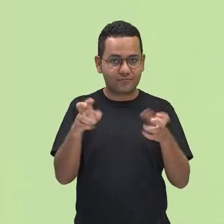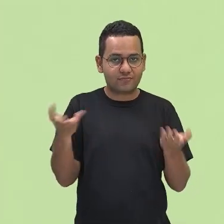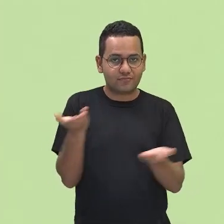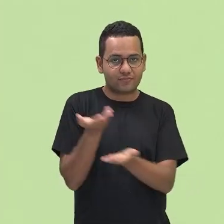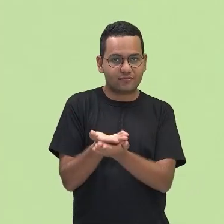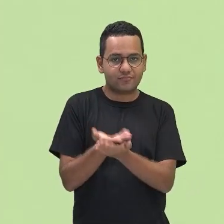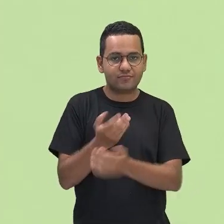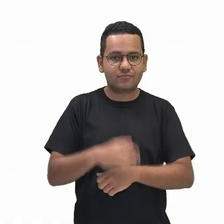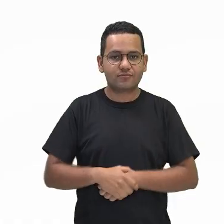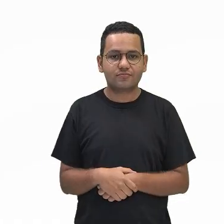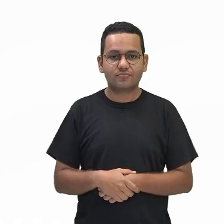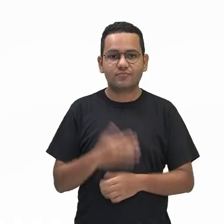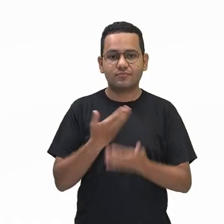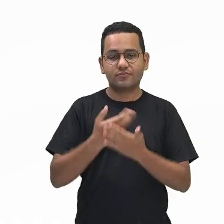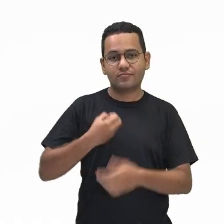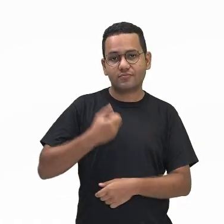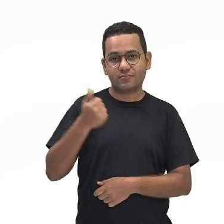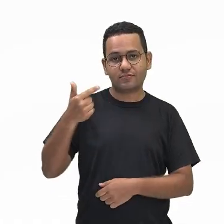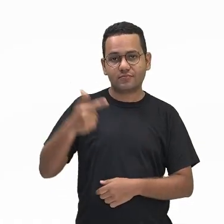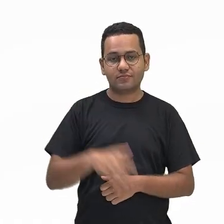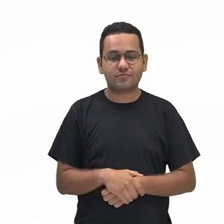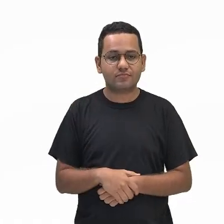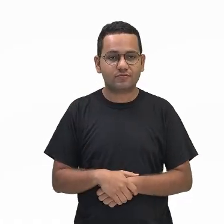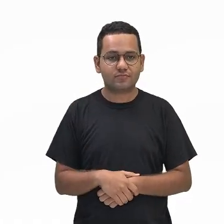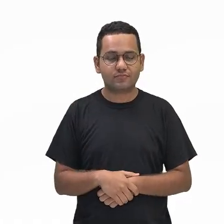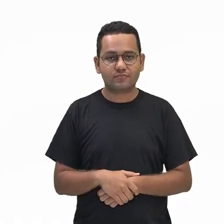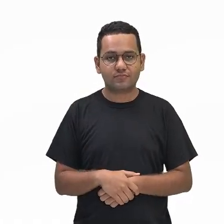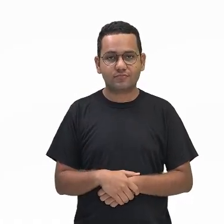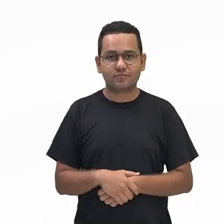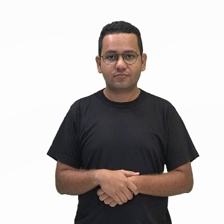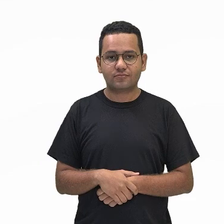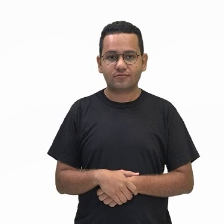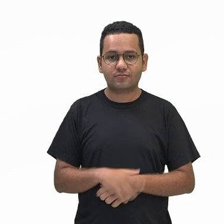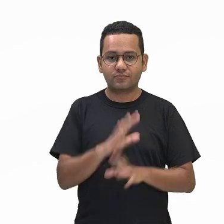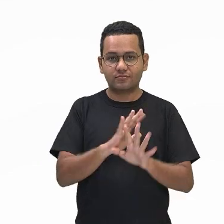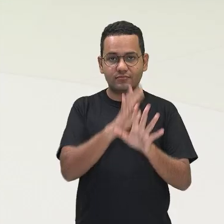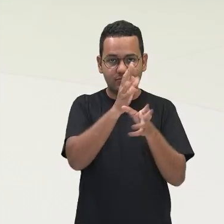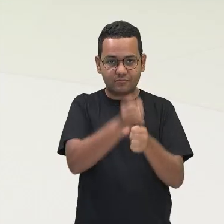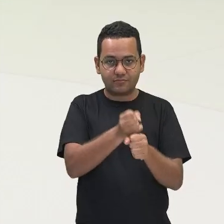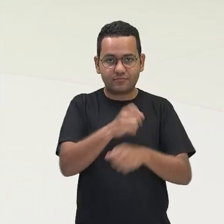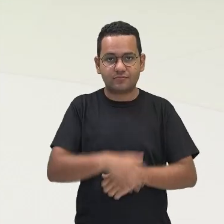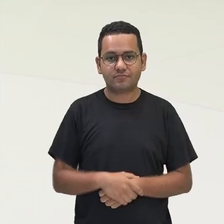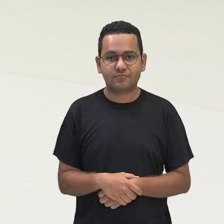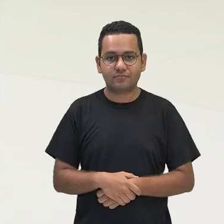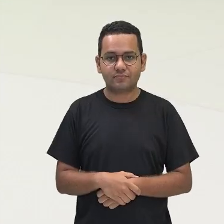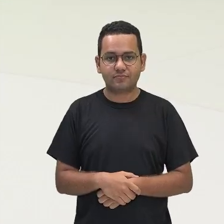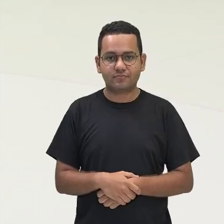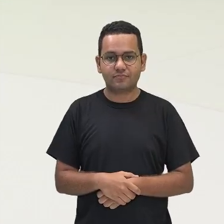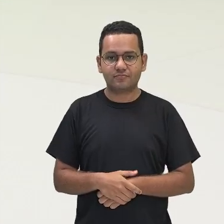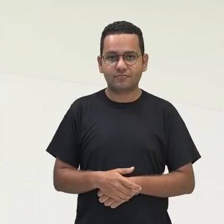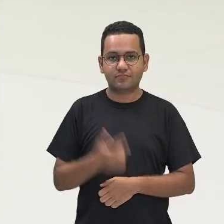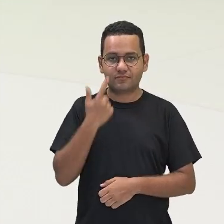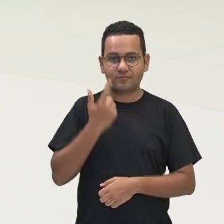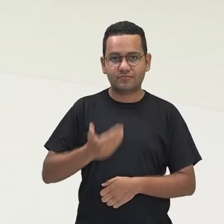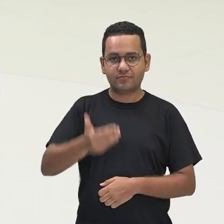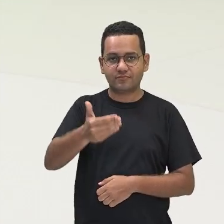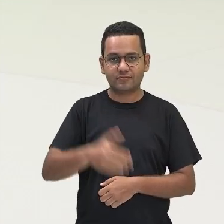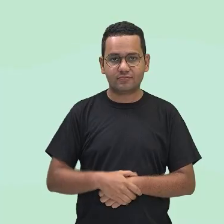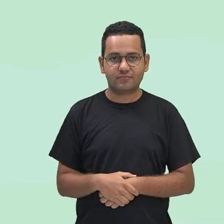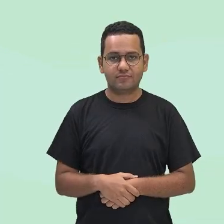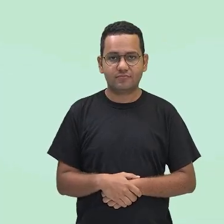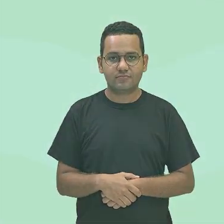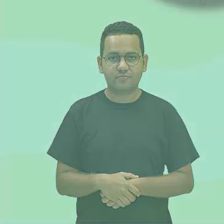conhecimento da nossa aula de número 12. Na aula de número 12 teremos revisão. Então vamos à nossa revisão.